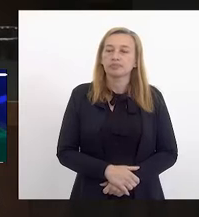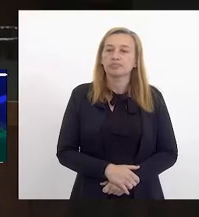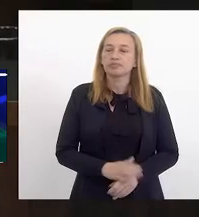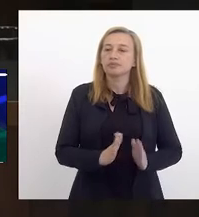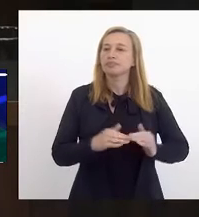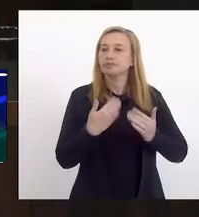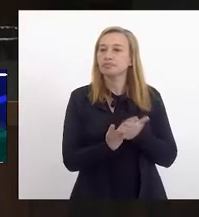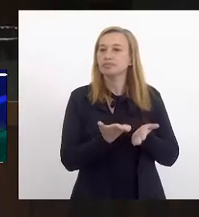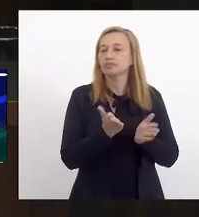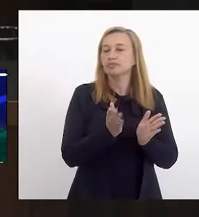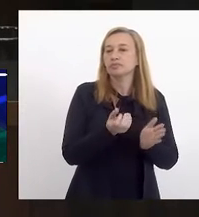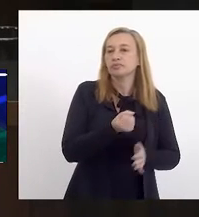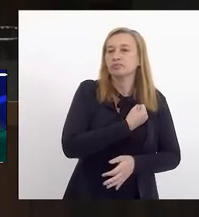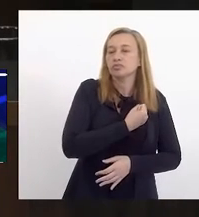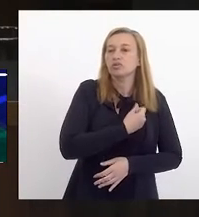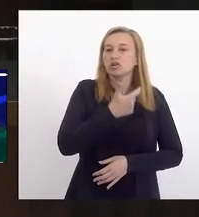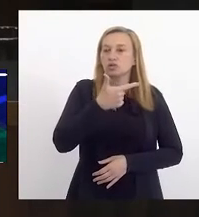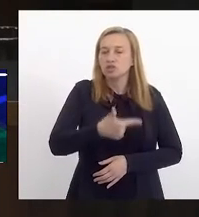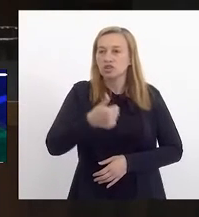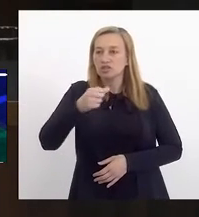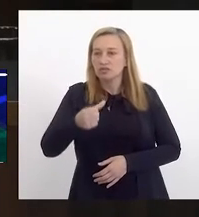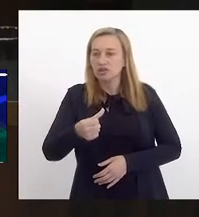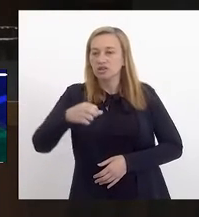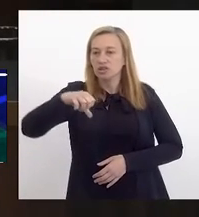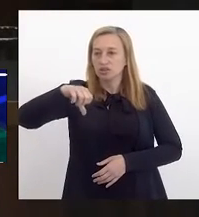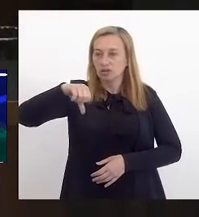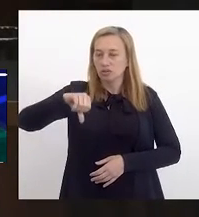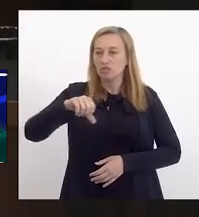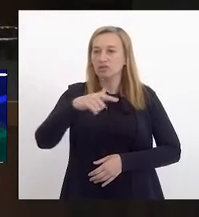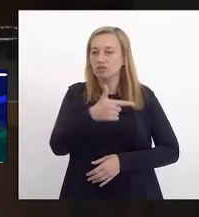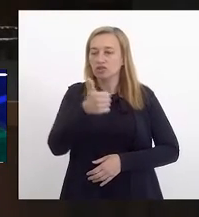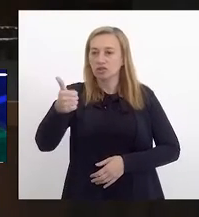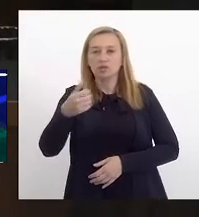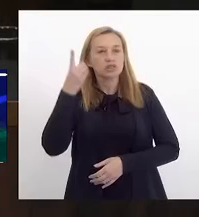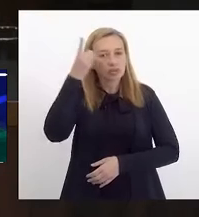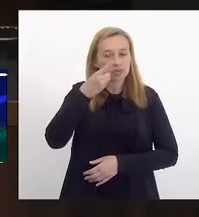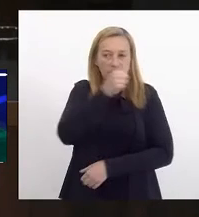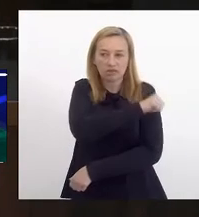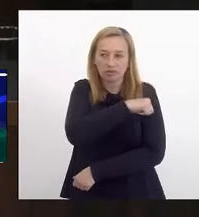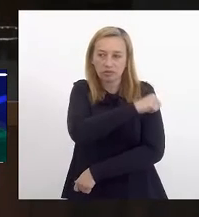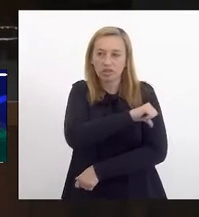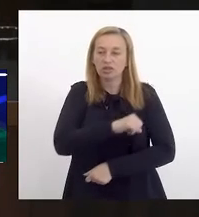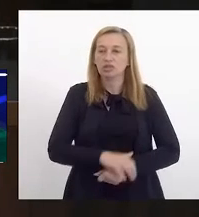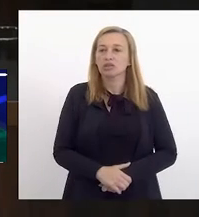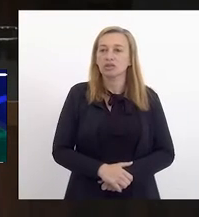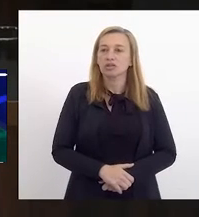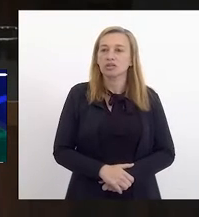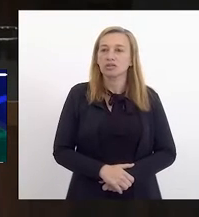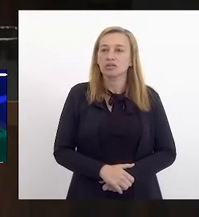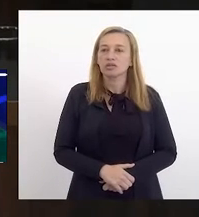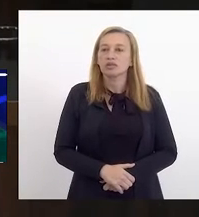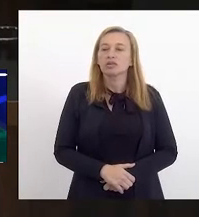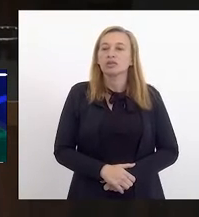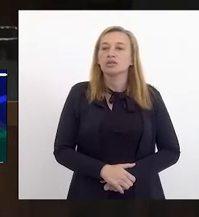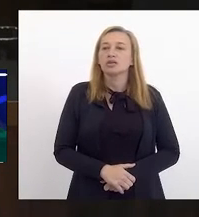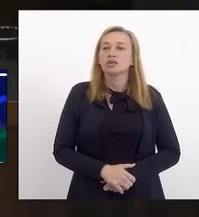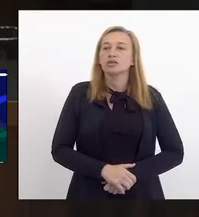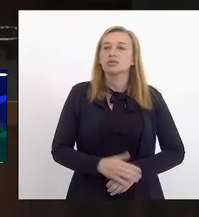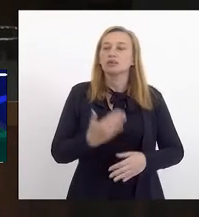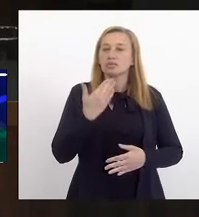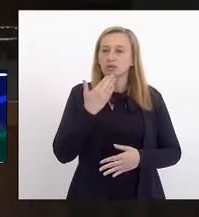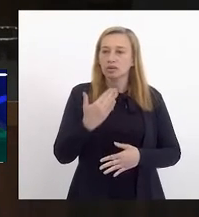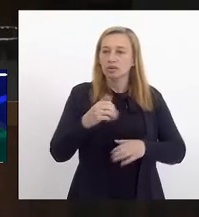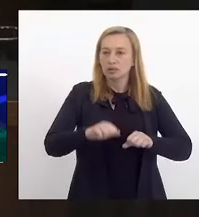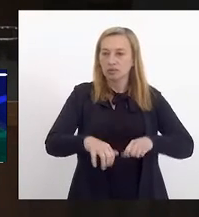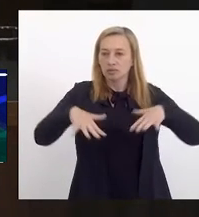Requerimento número 229, de 21, de autoria da deputada enfermeira Rejane, que requer a sessão do plenário